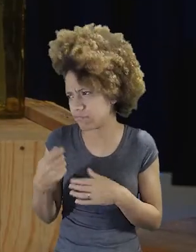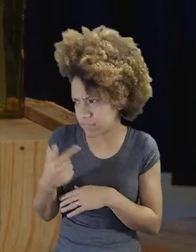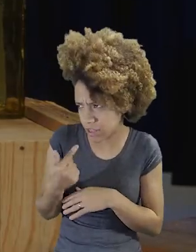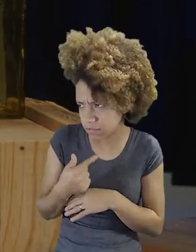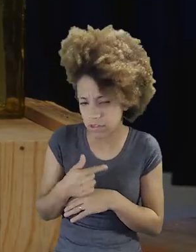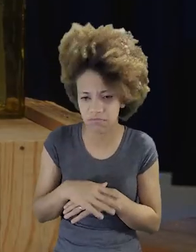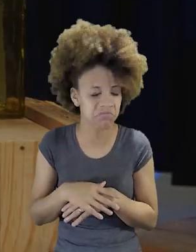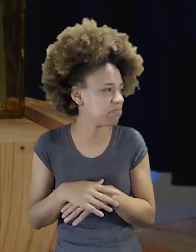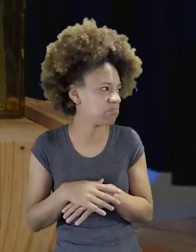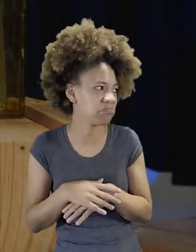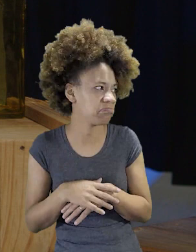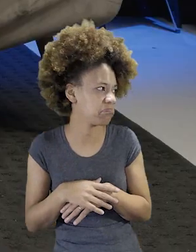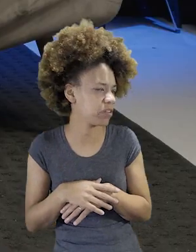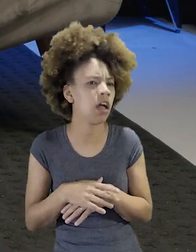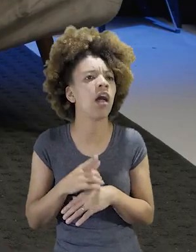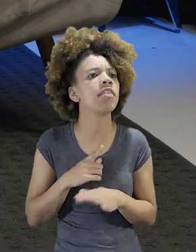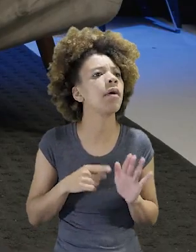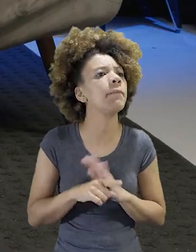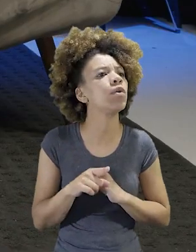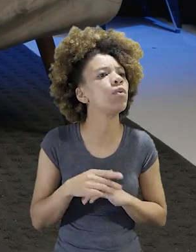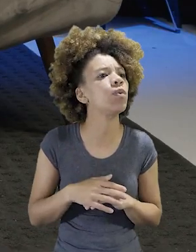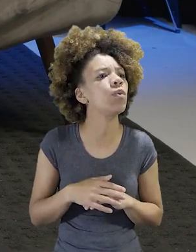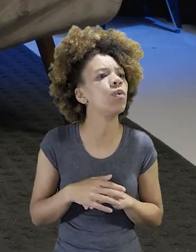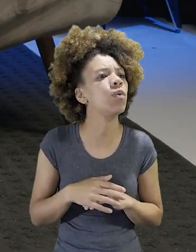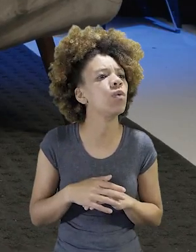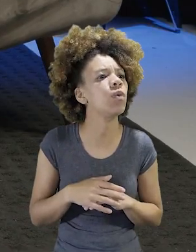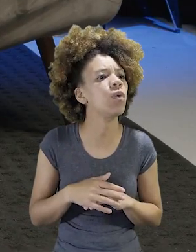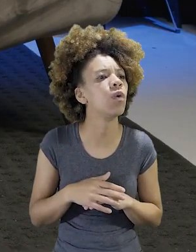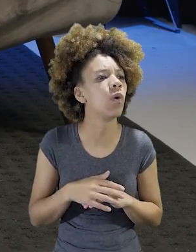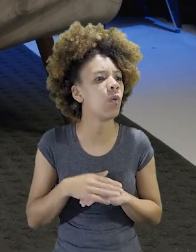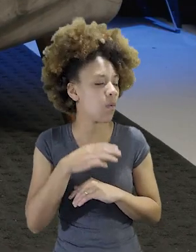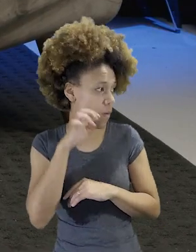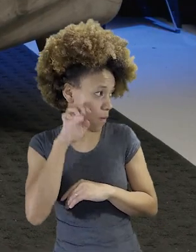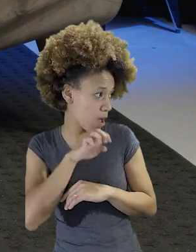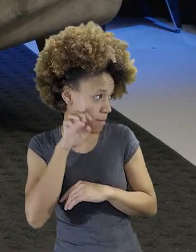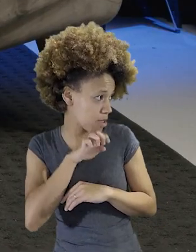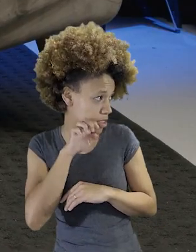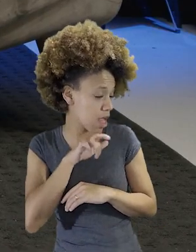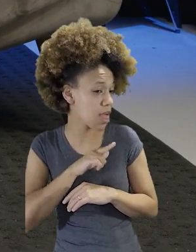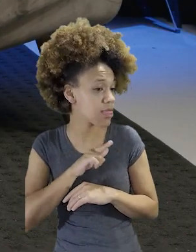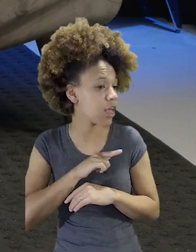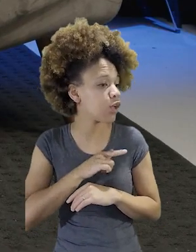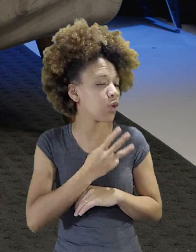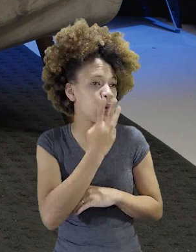escreve ele fala um negócio engraçado eu não vejo você tem uma pergunta eu não vejo